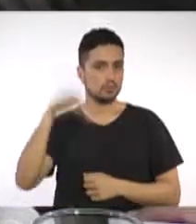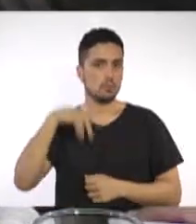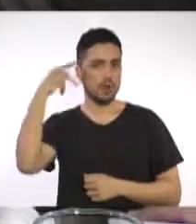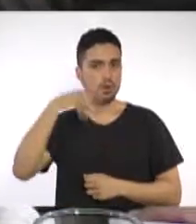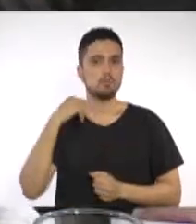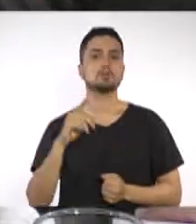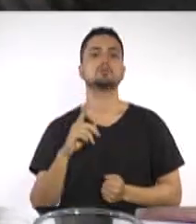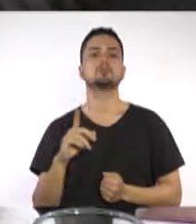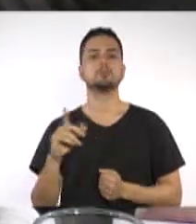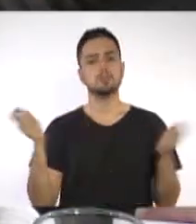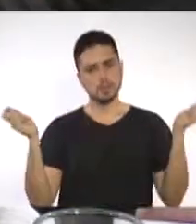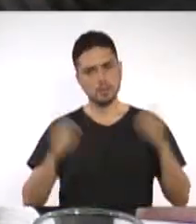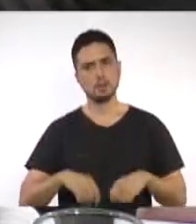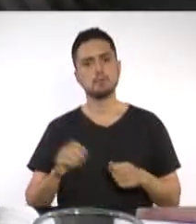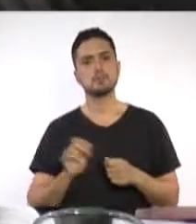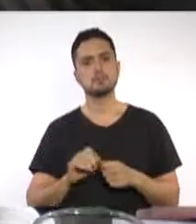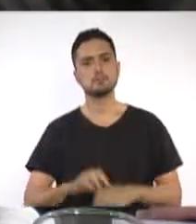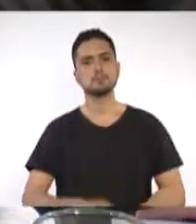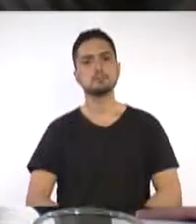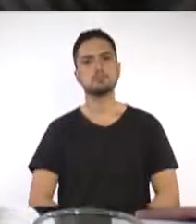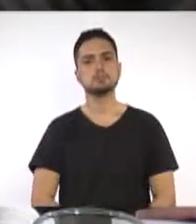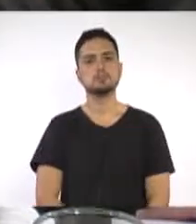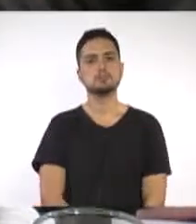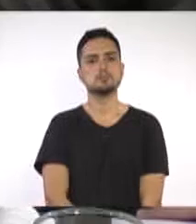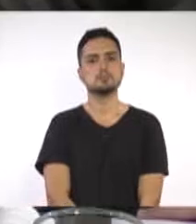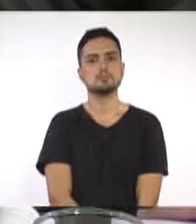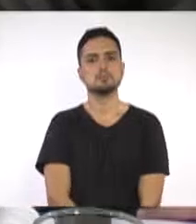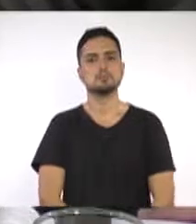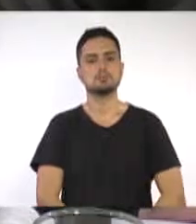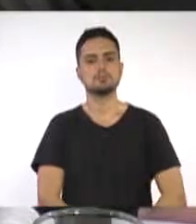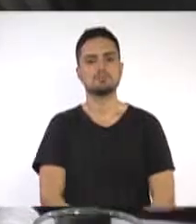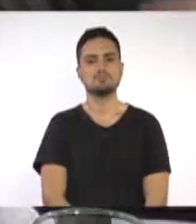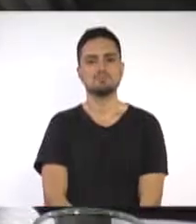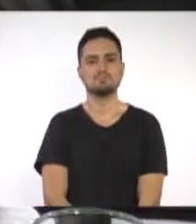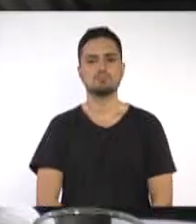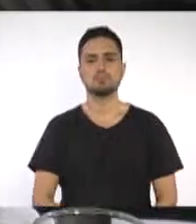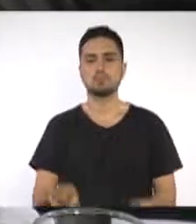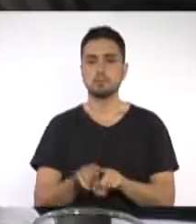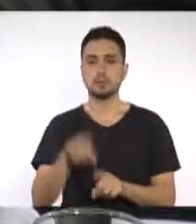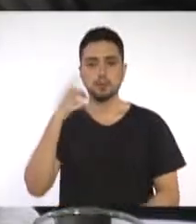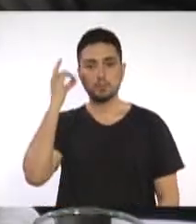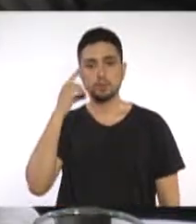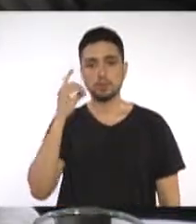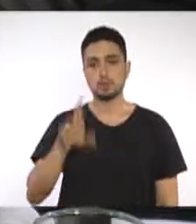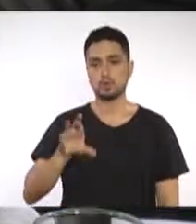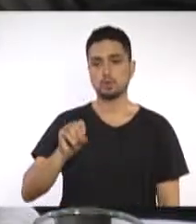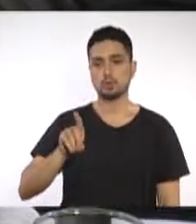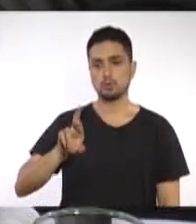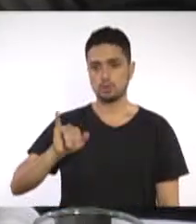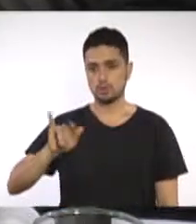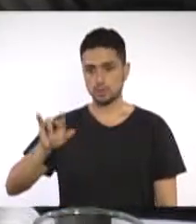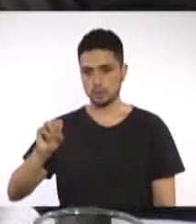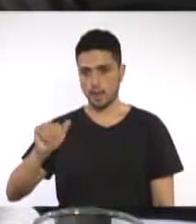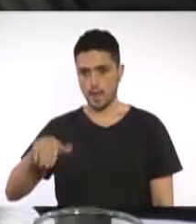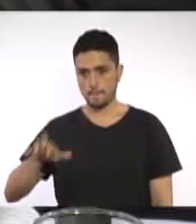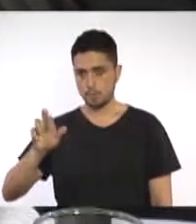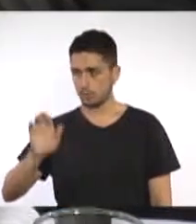instrumento. E aí, um pouco corroborando com a fala do deputado Rodrigo Amorim, esta medida é um